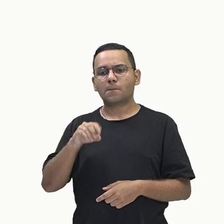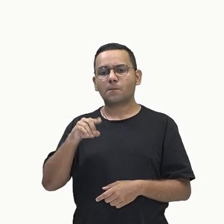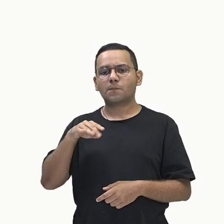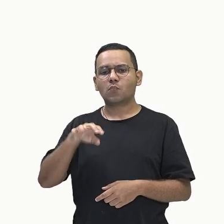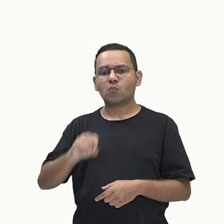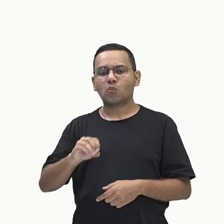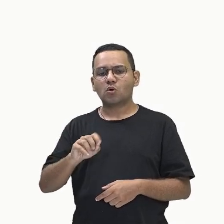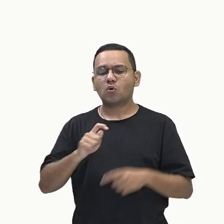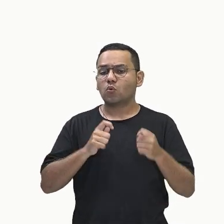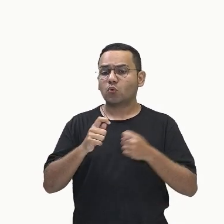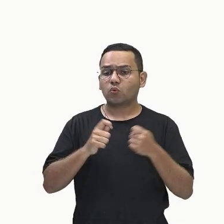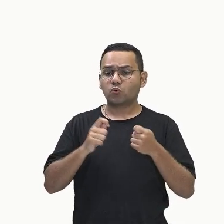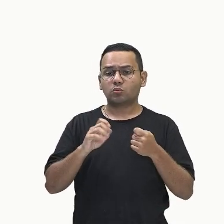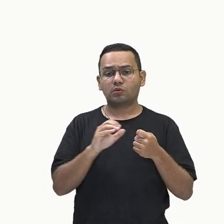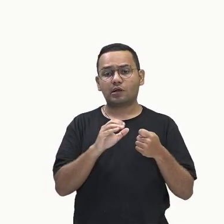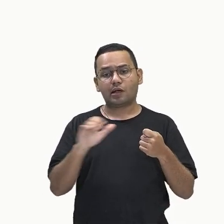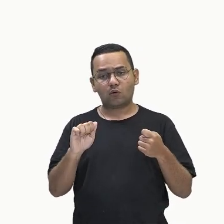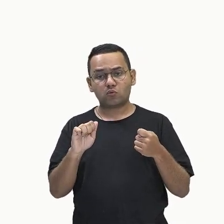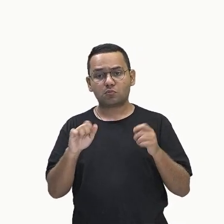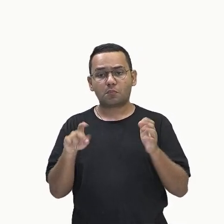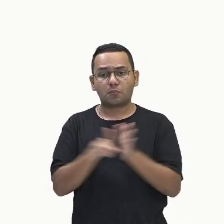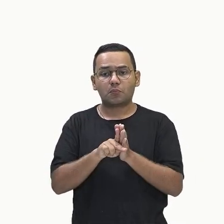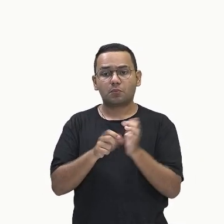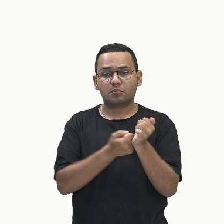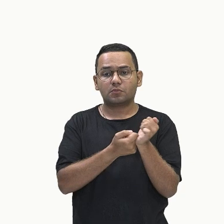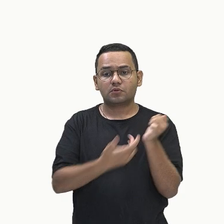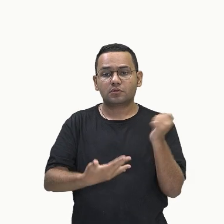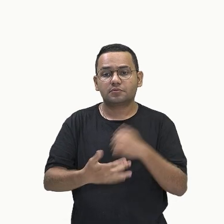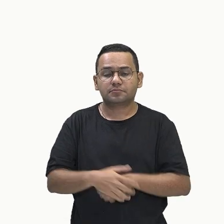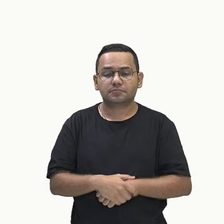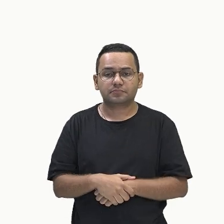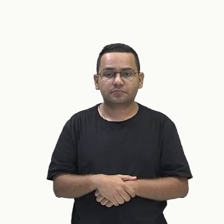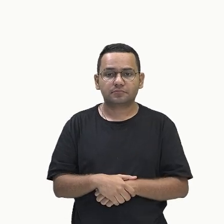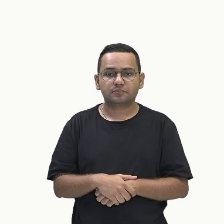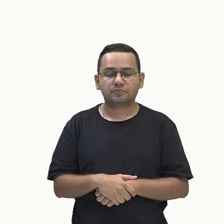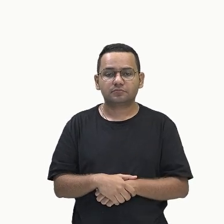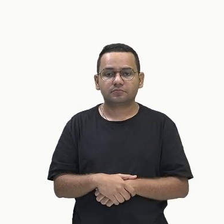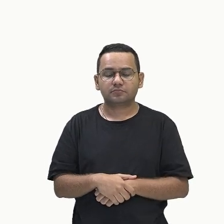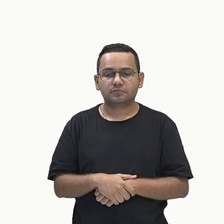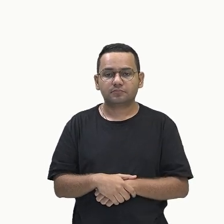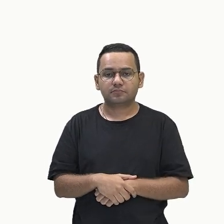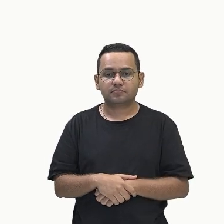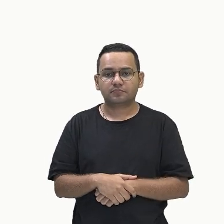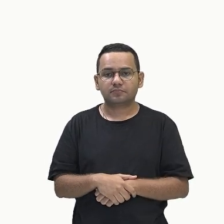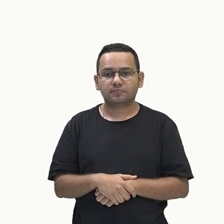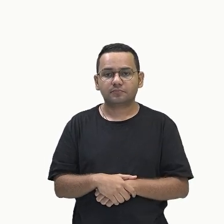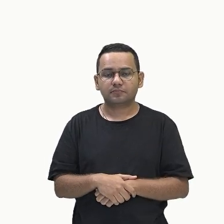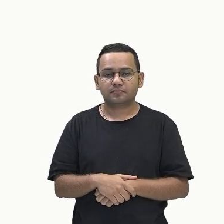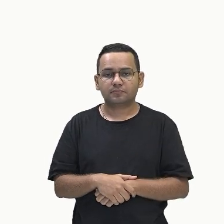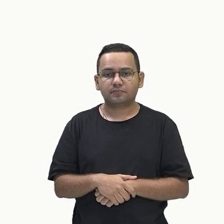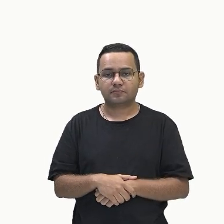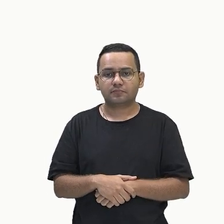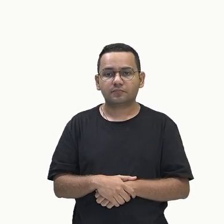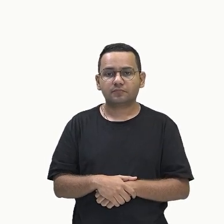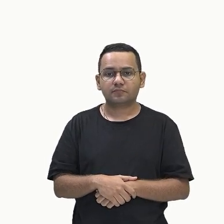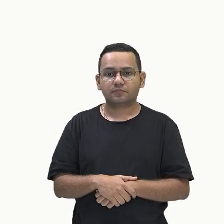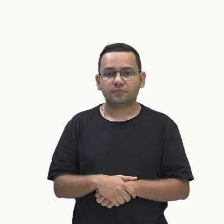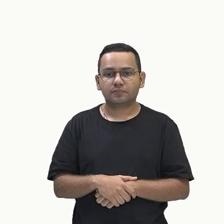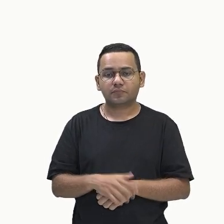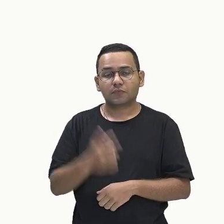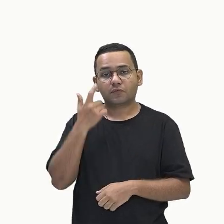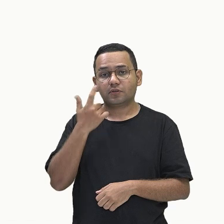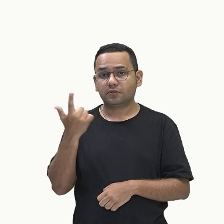de cálcio no nosso sangue. Eu vou pegar a cor verde para destacar ela para vocês. São 4, tá?